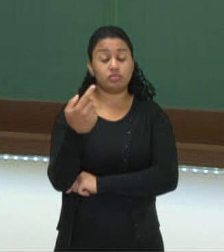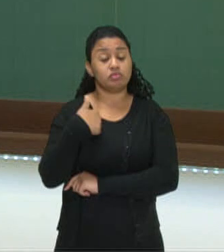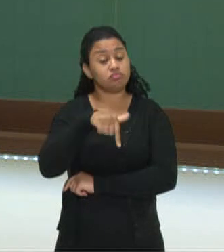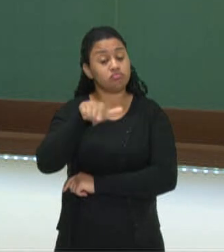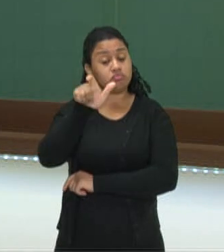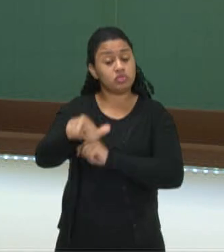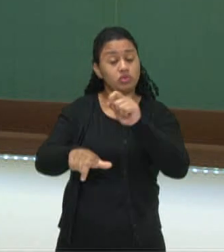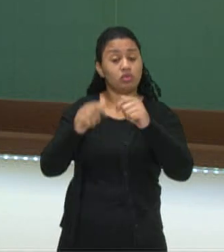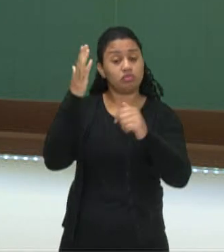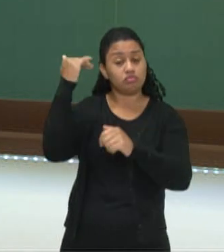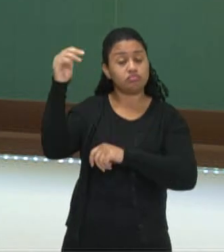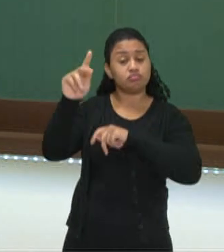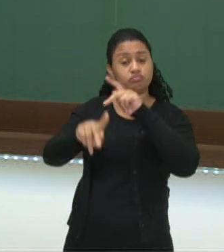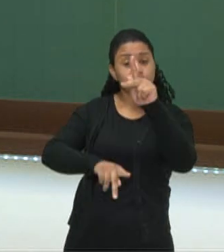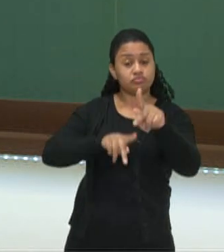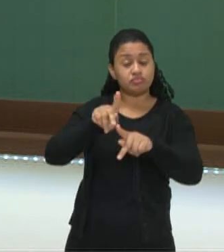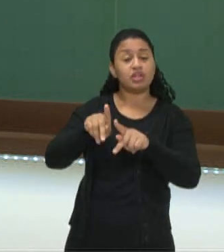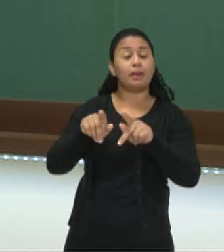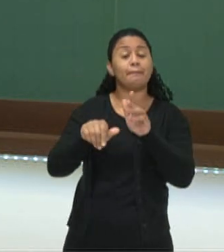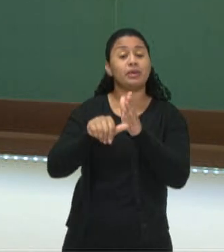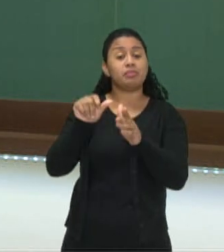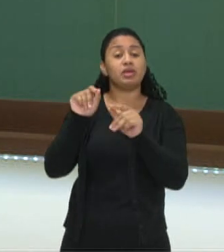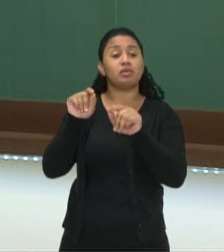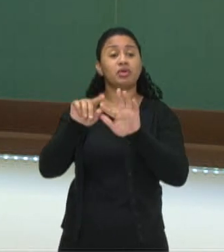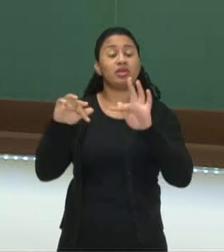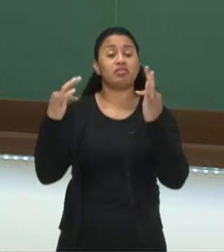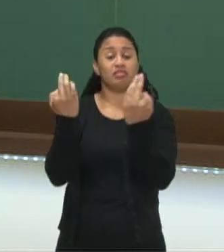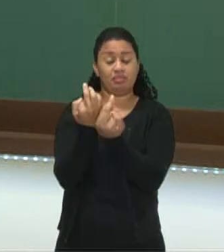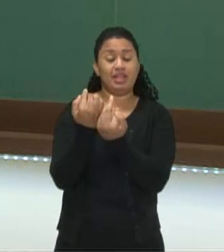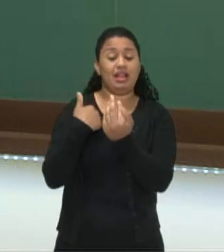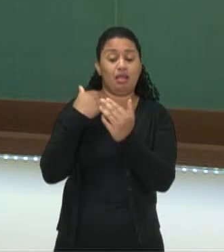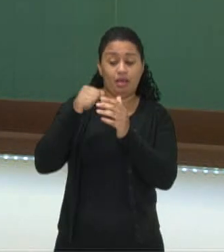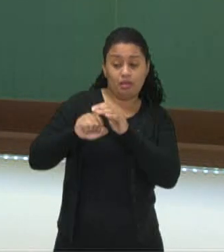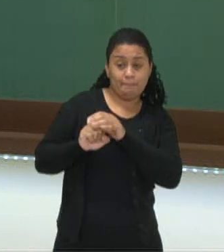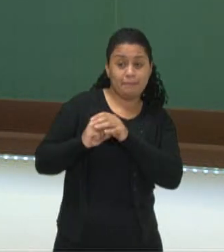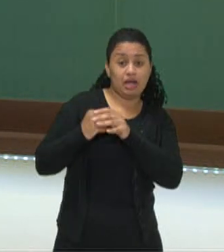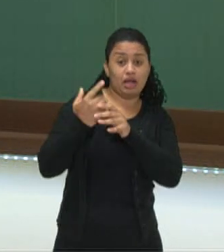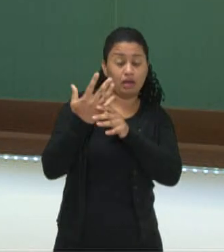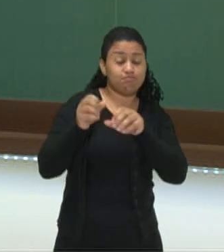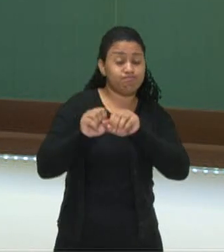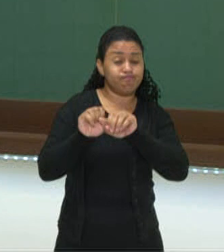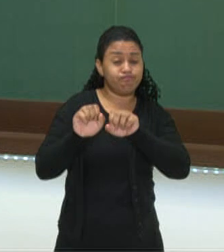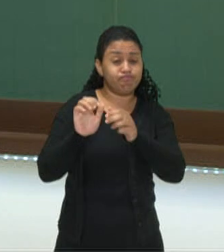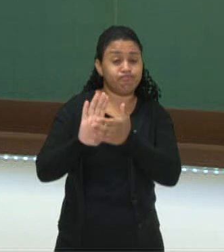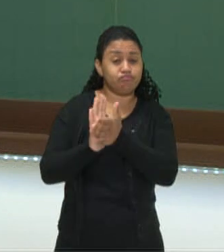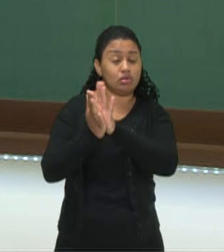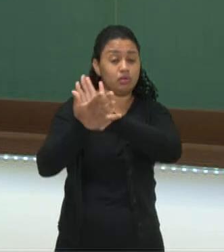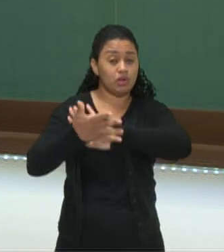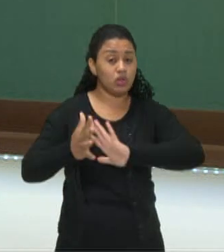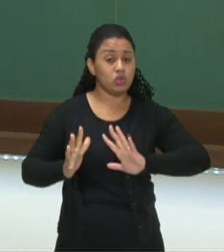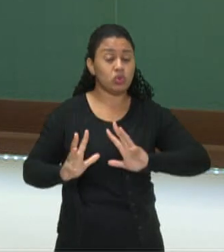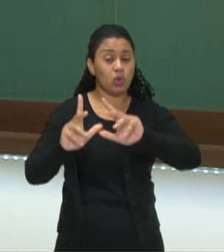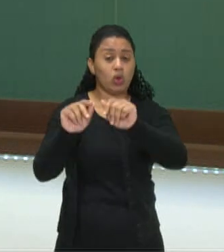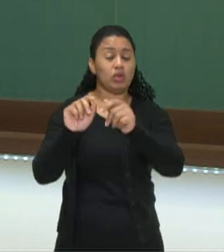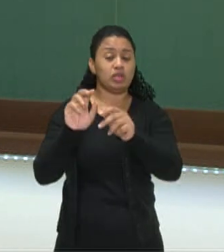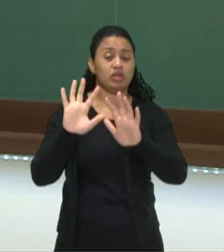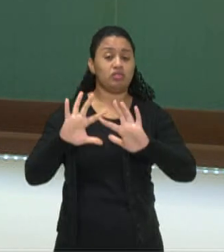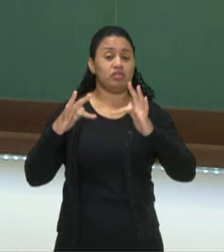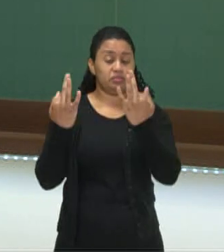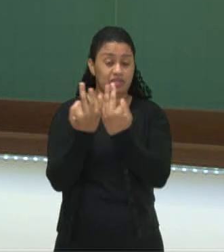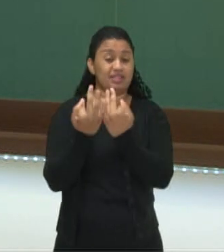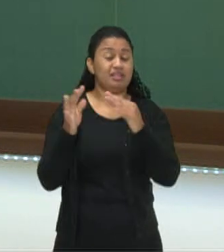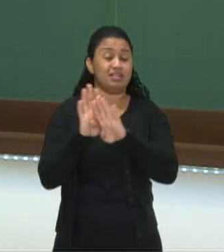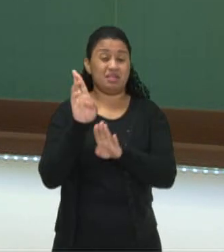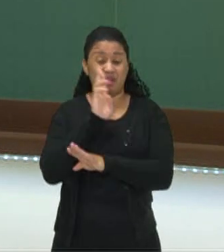ele tinha a figura de Rasputin que destruiu a família dele de dentro para fora. Ele foi um cara emblemático que ocasionalmente estragou a Rússia. E outra